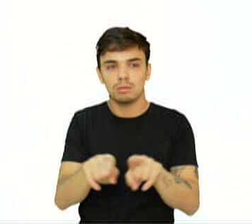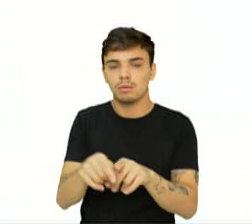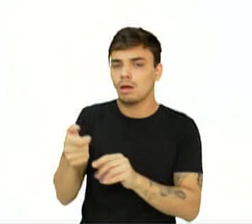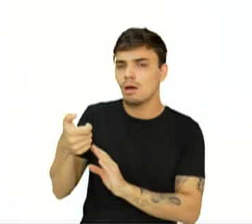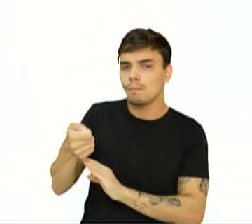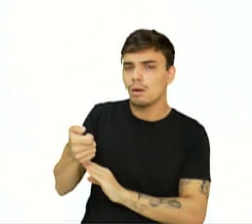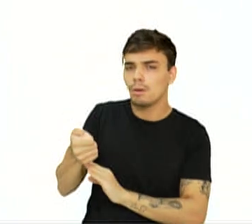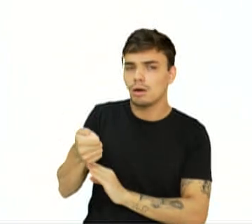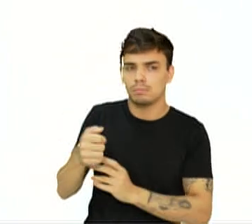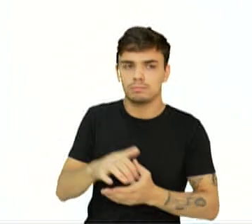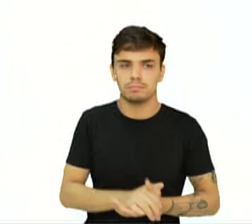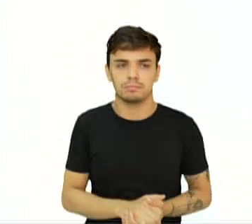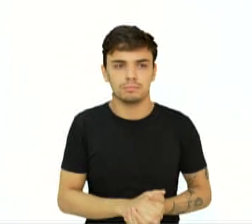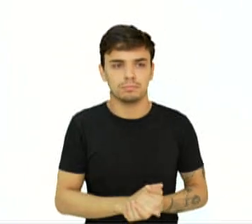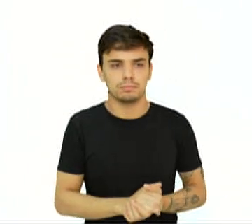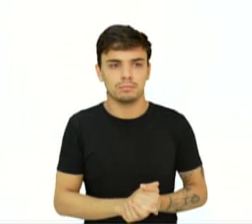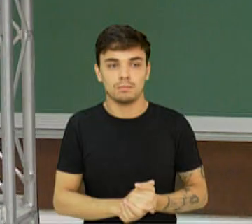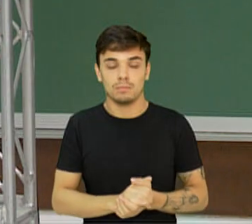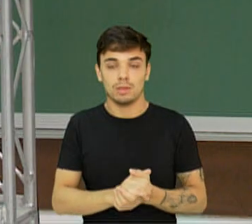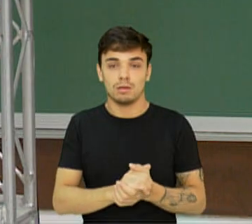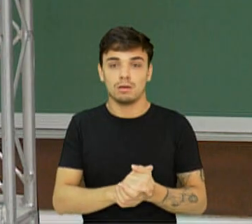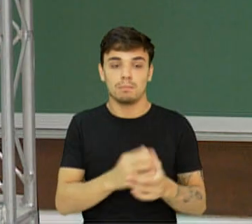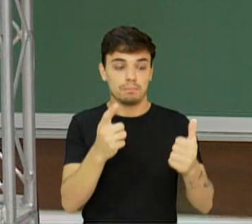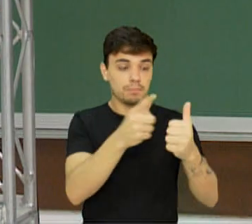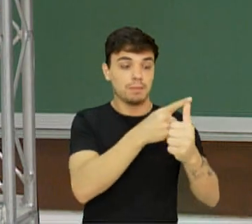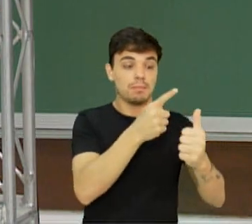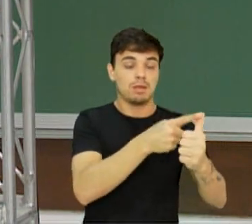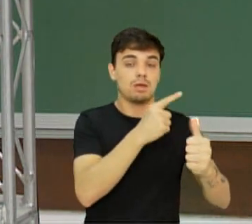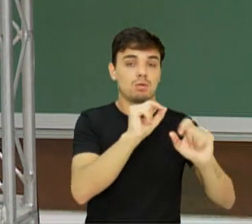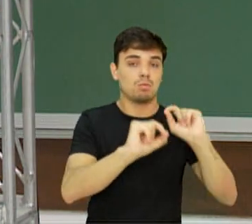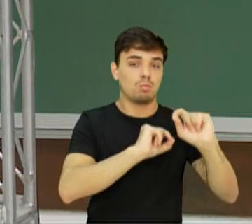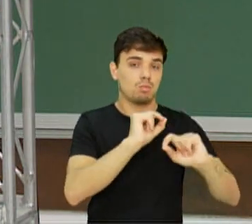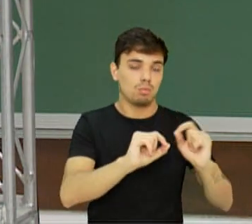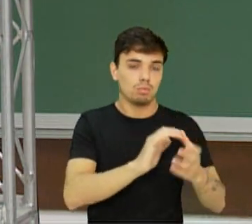funcionamento, tá? Primeira etapa,